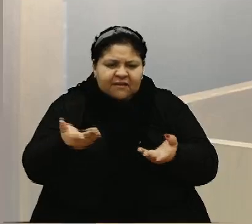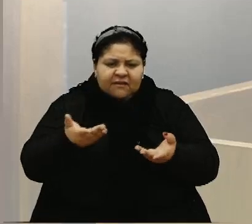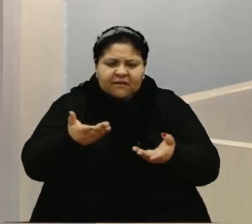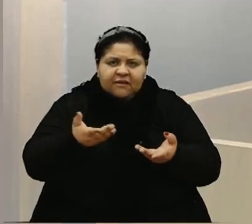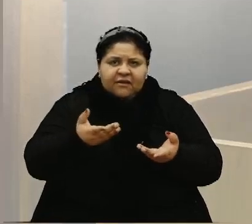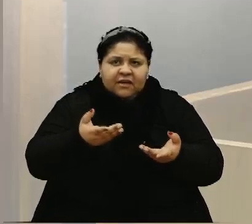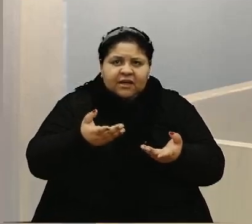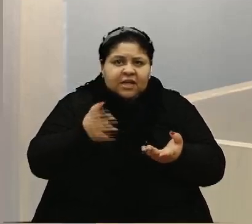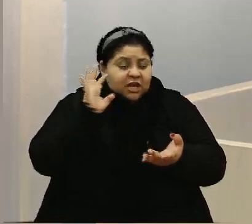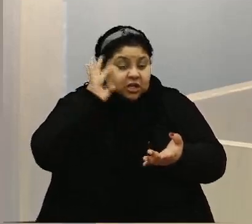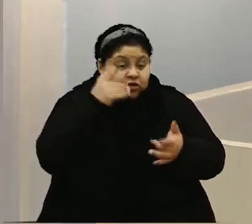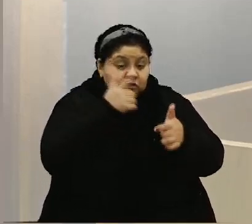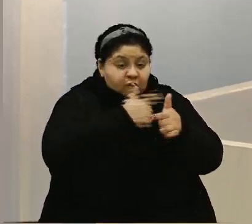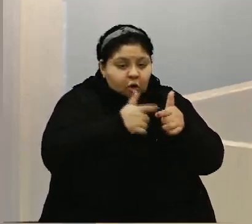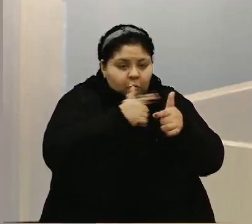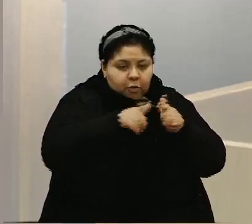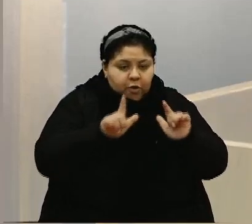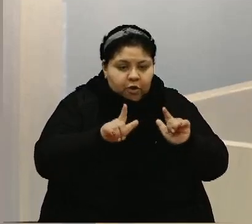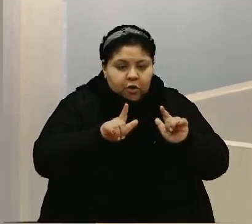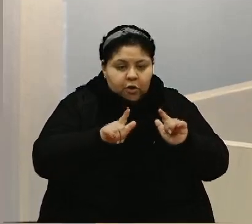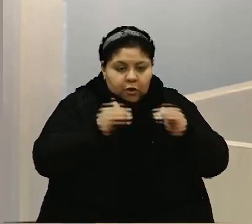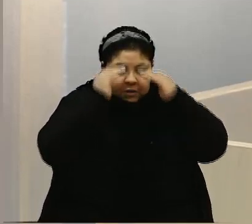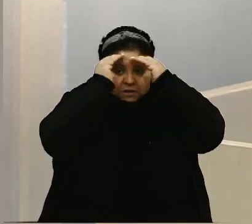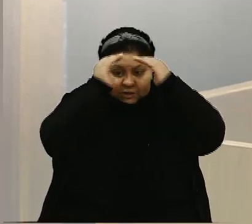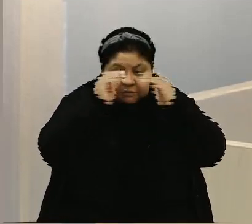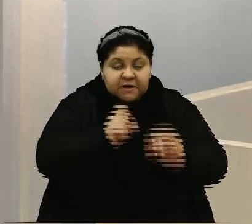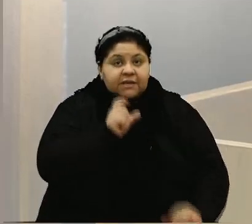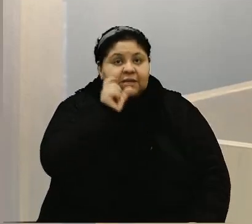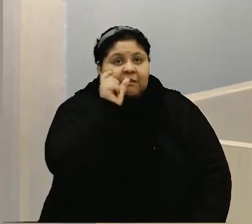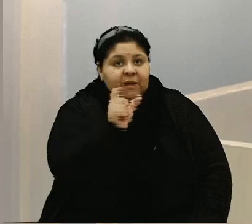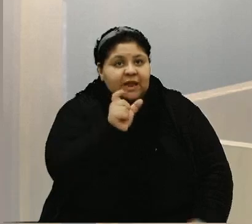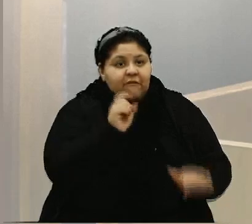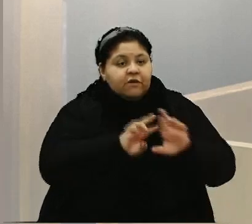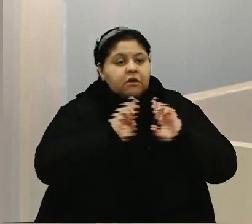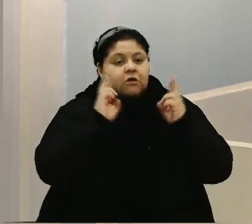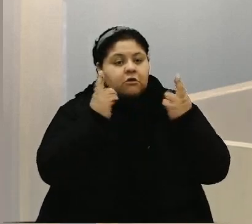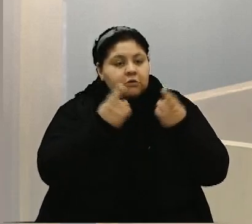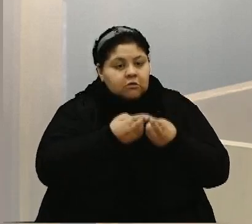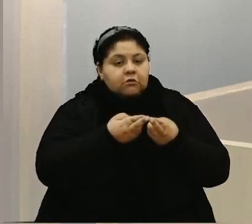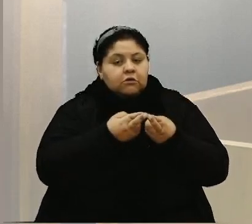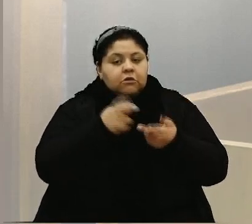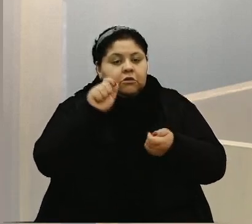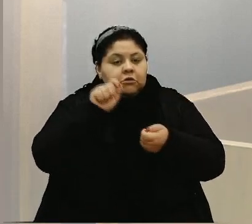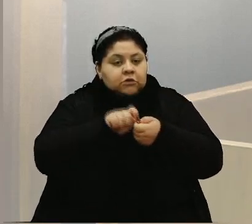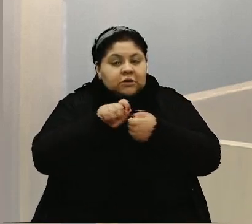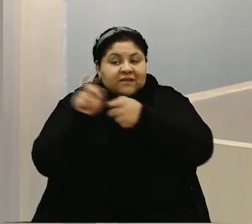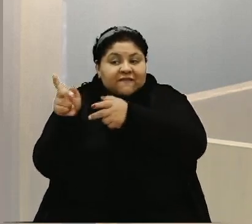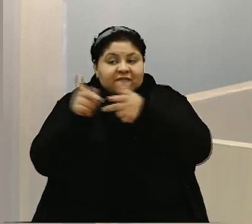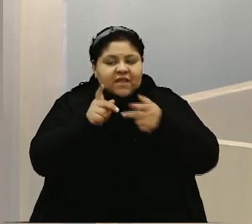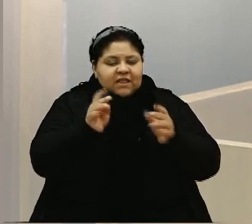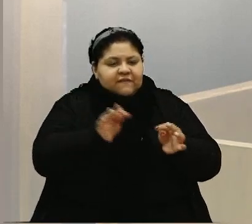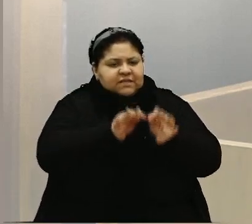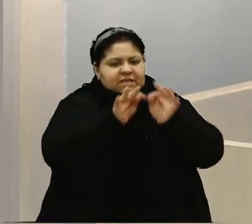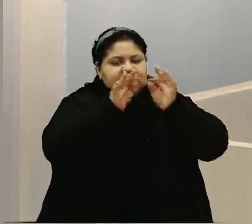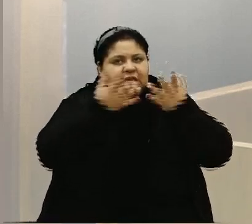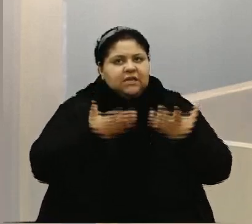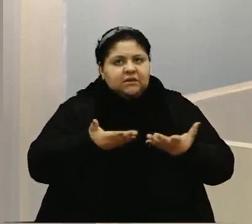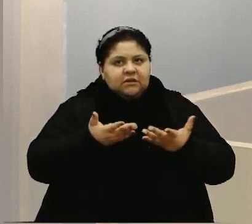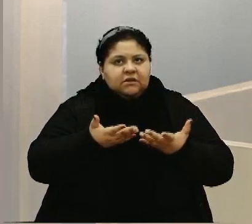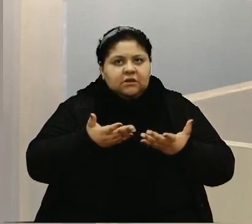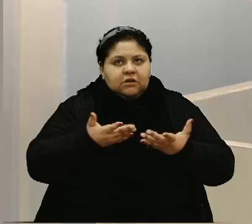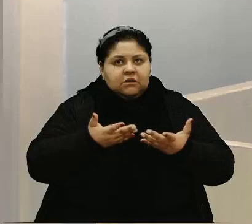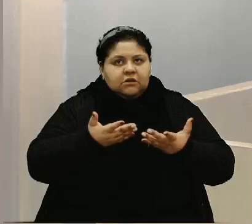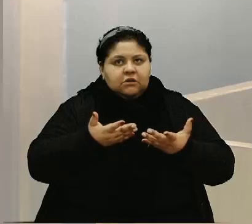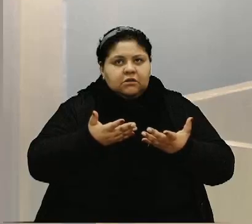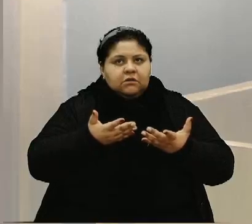de solucionar problemas, de cumprir com a palavra que é dada em reunião, de que vai ser feita a visita técnica, se manda